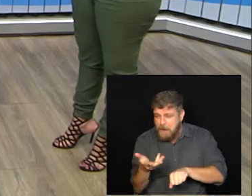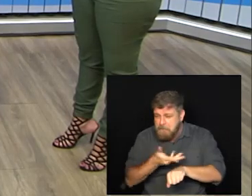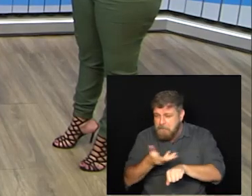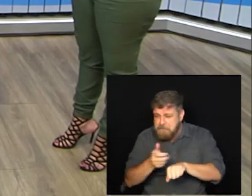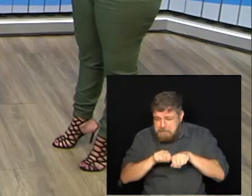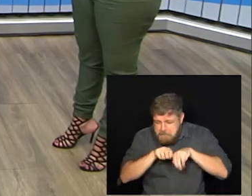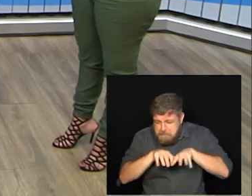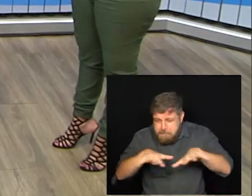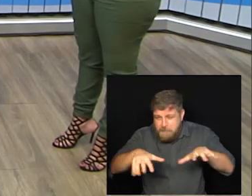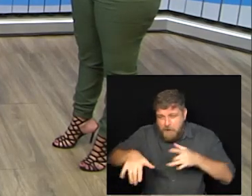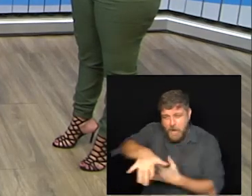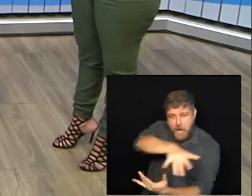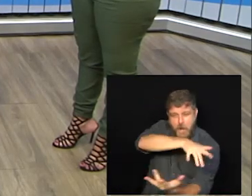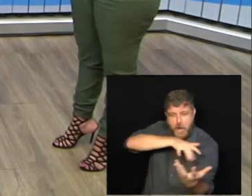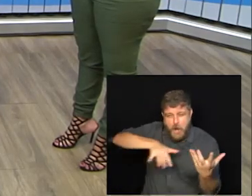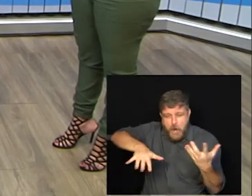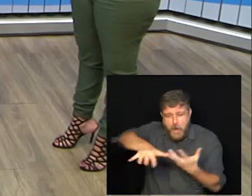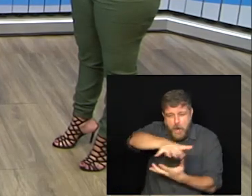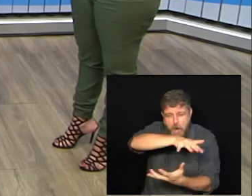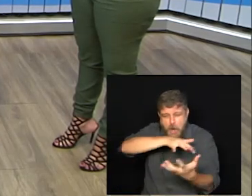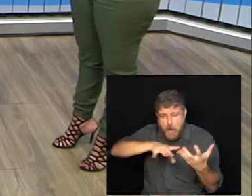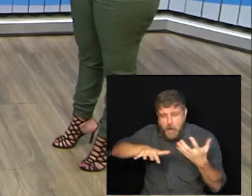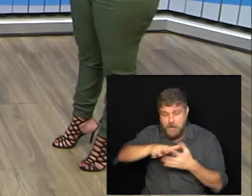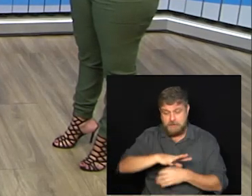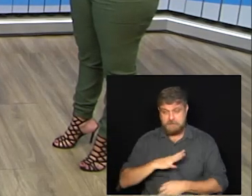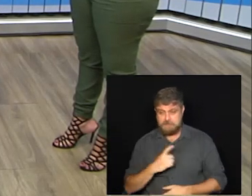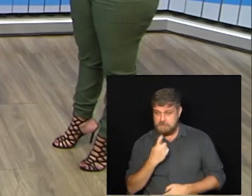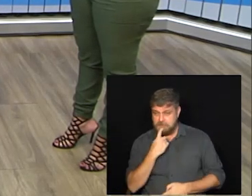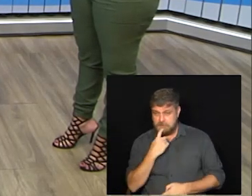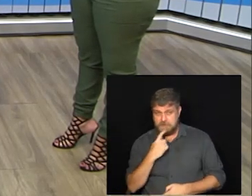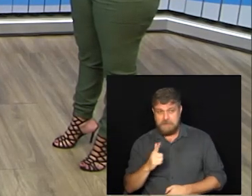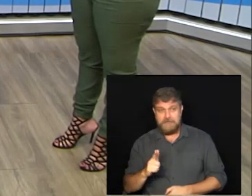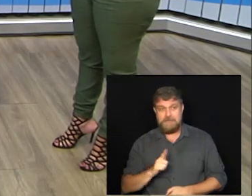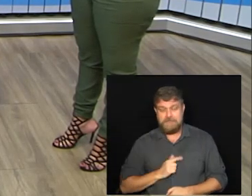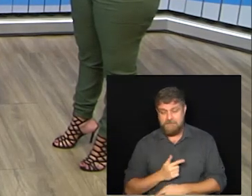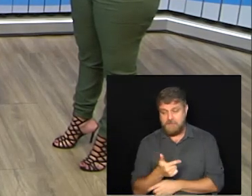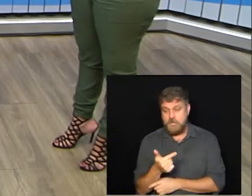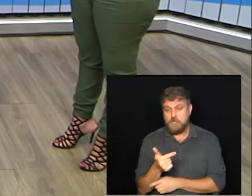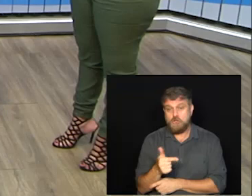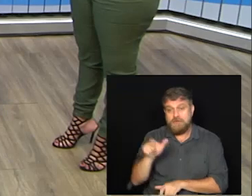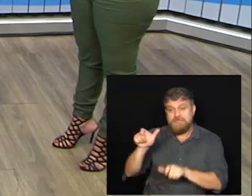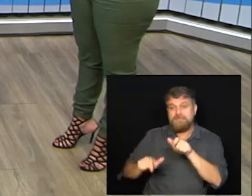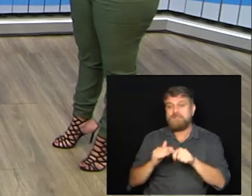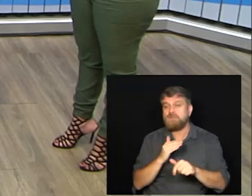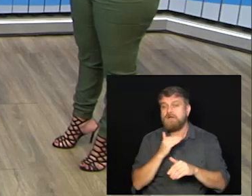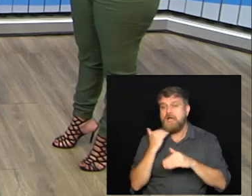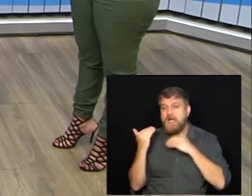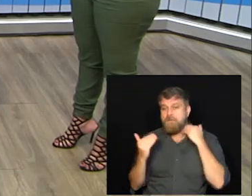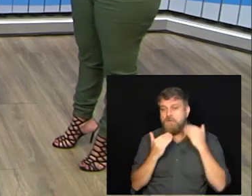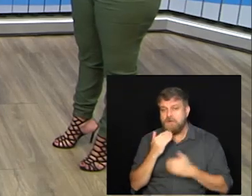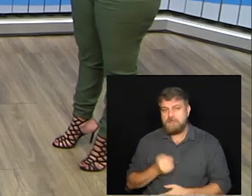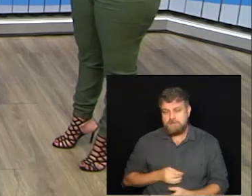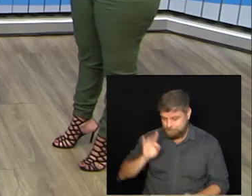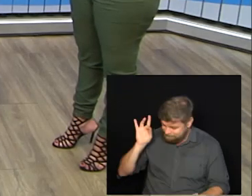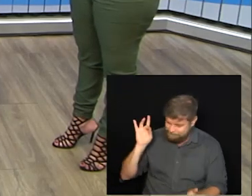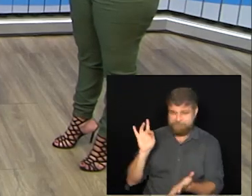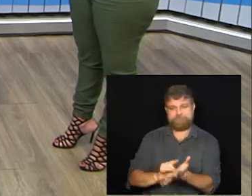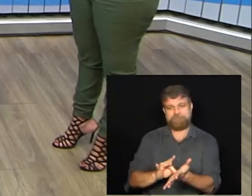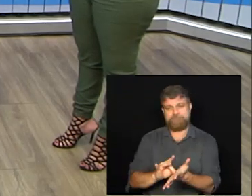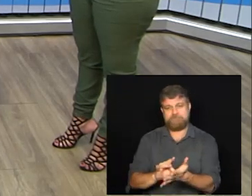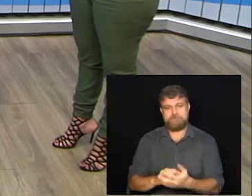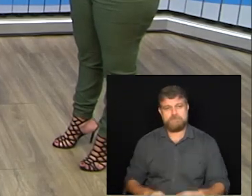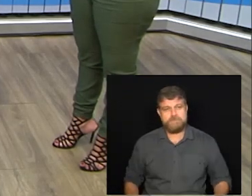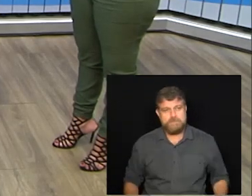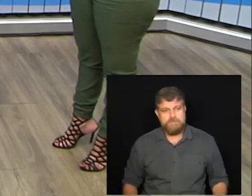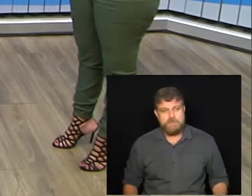continua circulando na cidade de Campinas, nós tivemos 12 mortes aqui confirmadas na cidade de